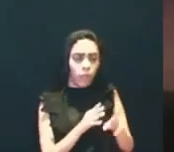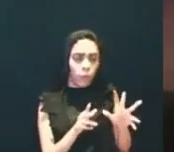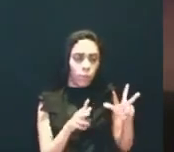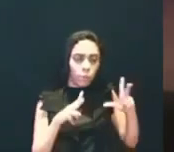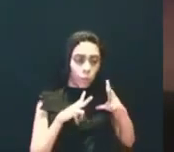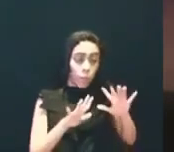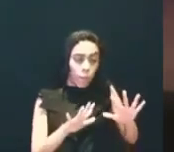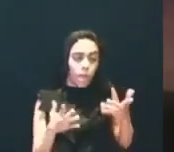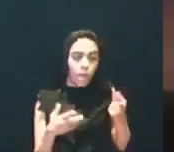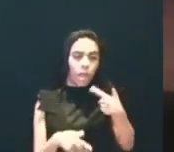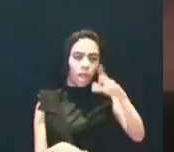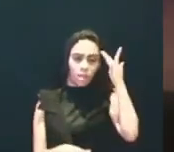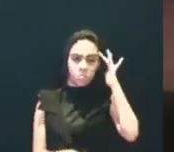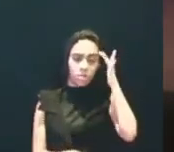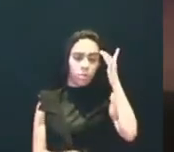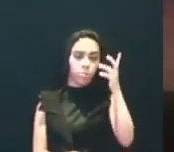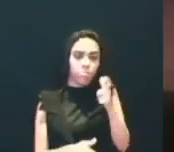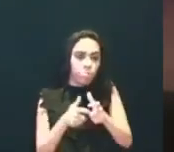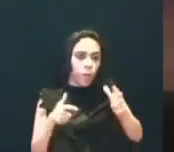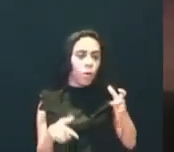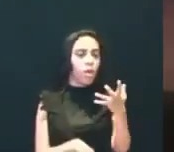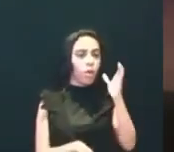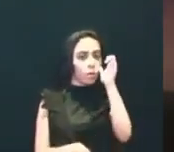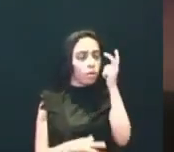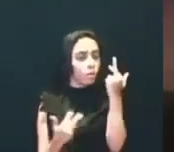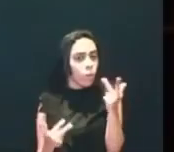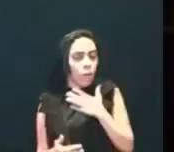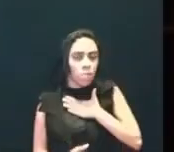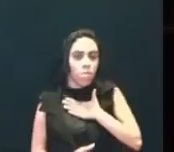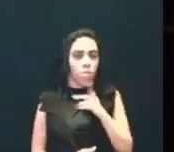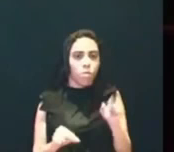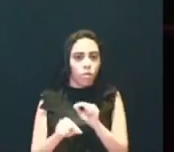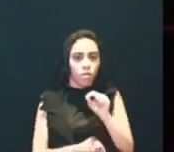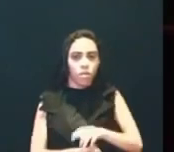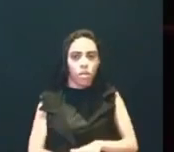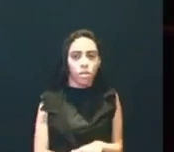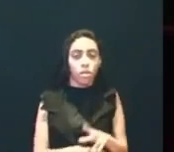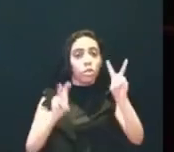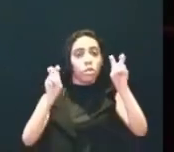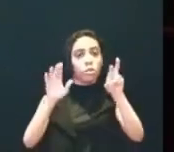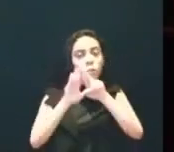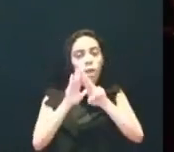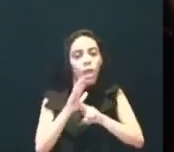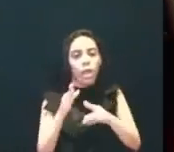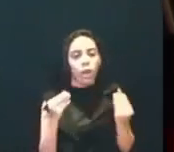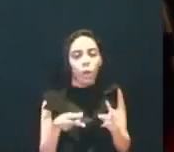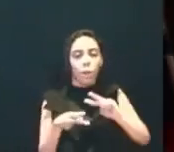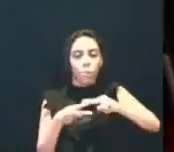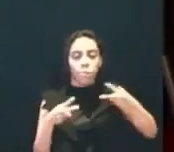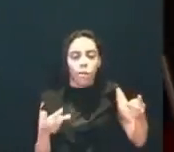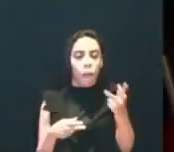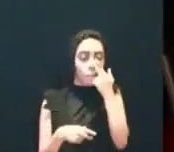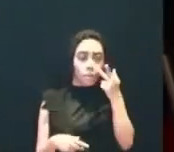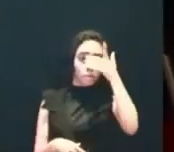mas eu acredito que muita gente tem essa curiosidade dessa nova regra do transplante do